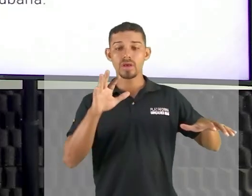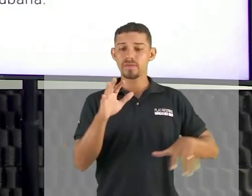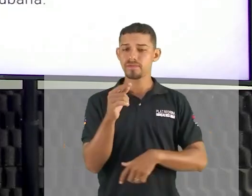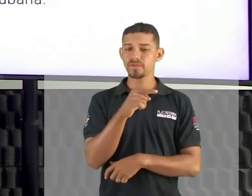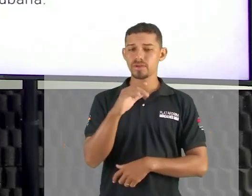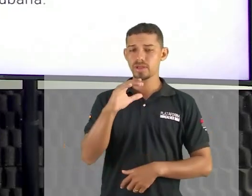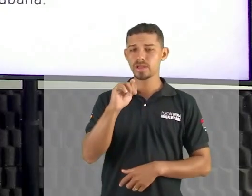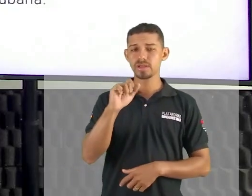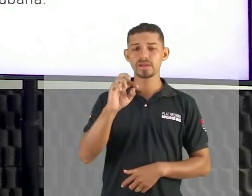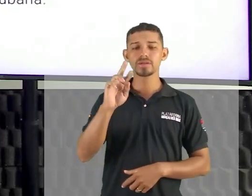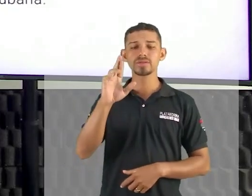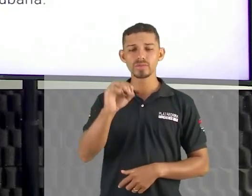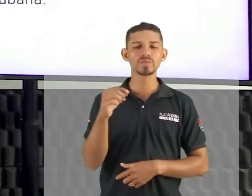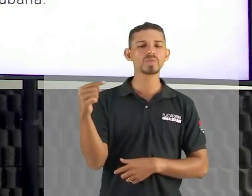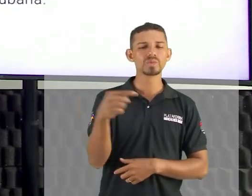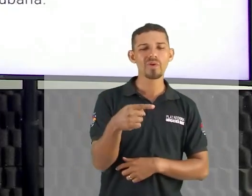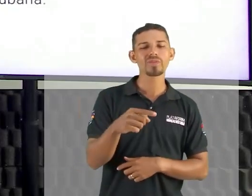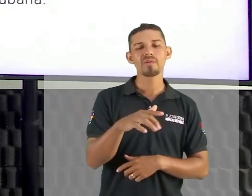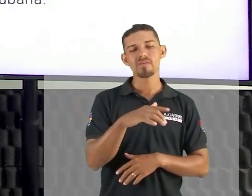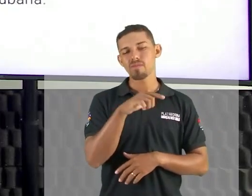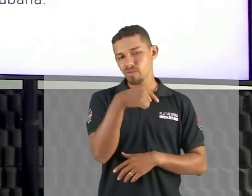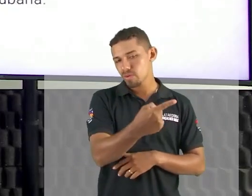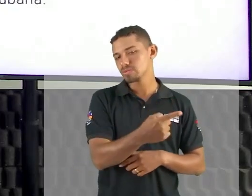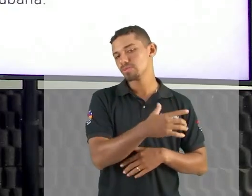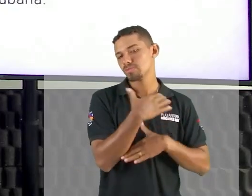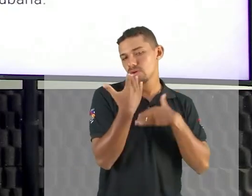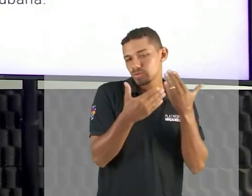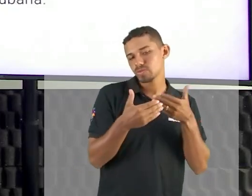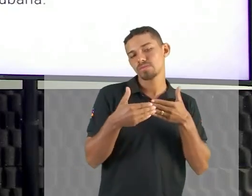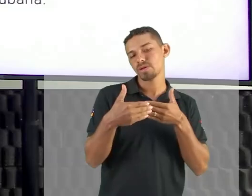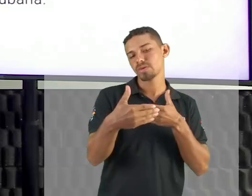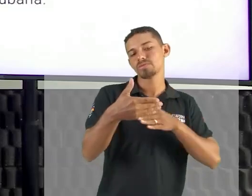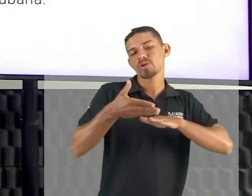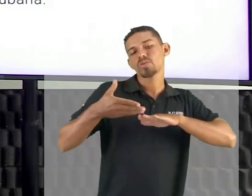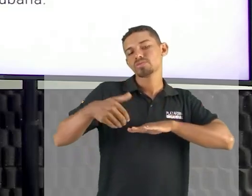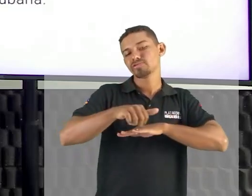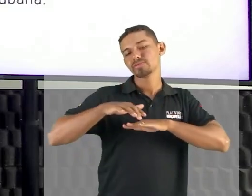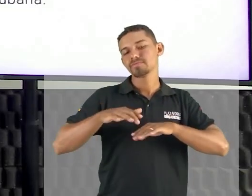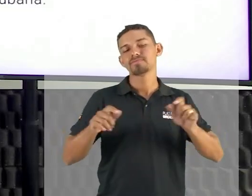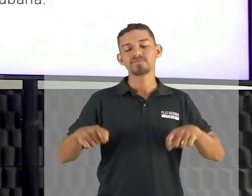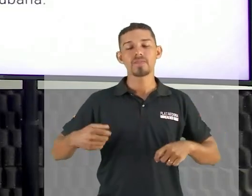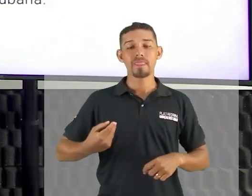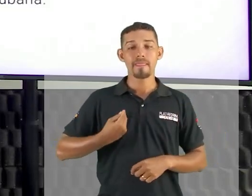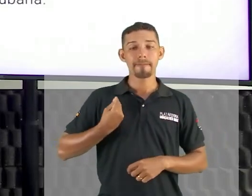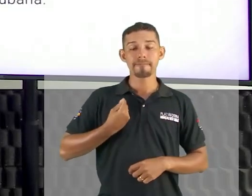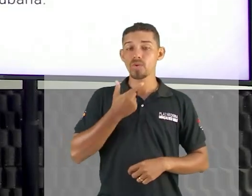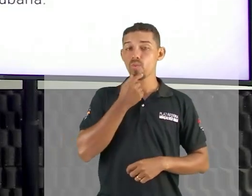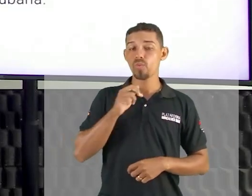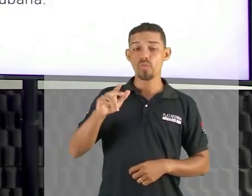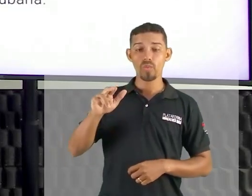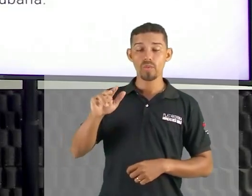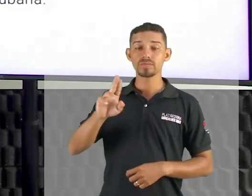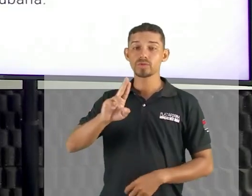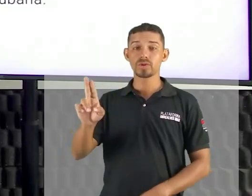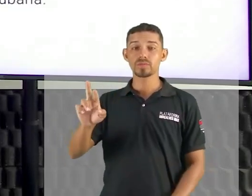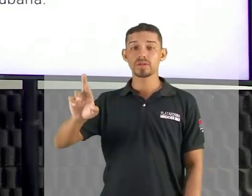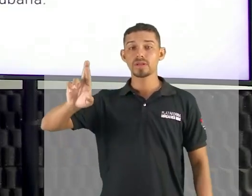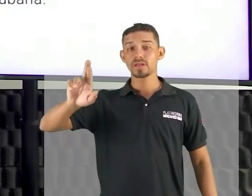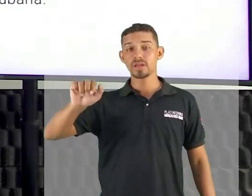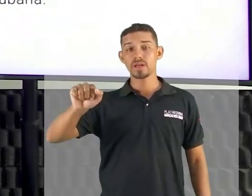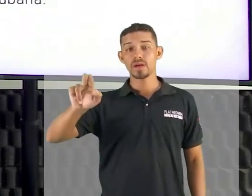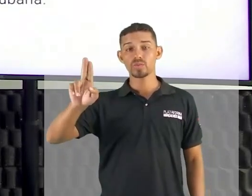que mesmo depois da sua morte você teve, aí, de uma forma mais contemporânea, a presença do seu irmão Raul Castro. Uma